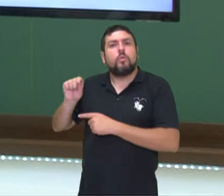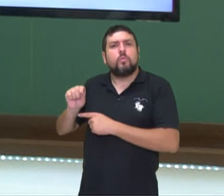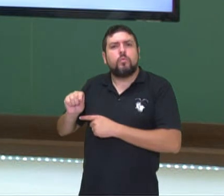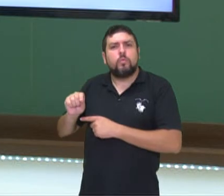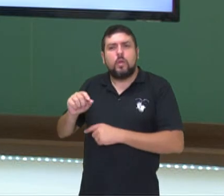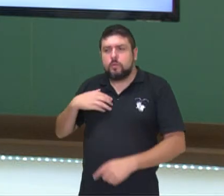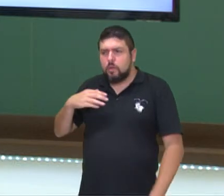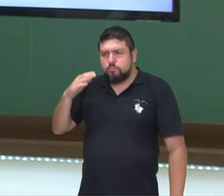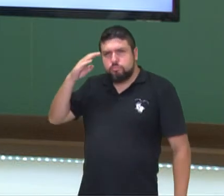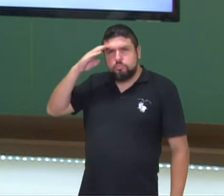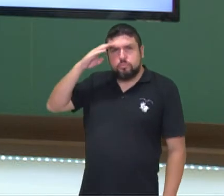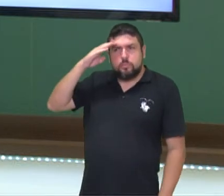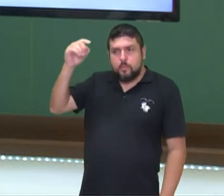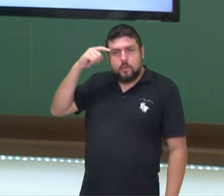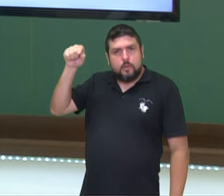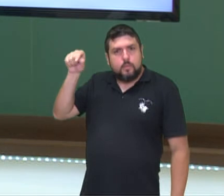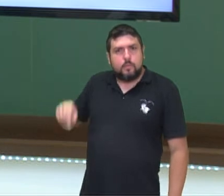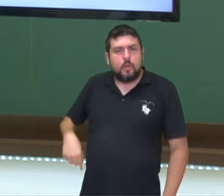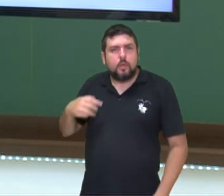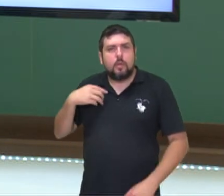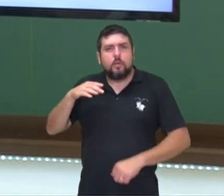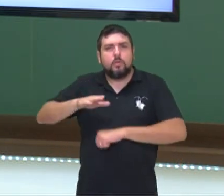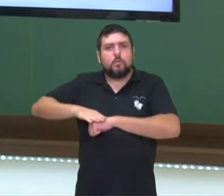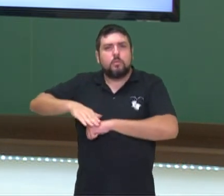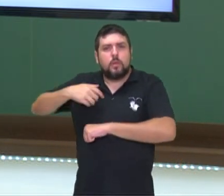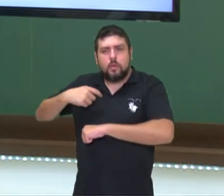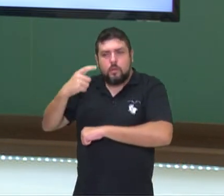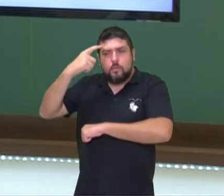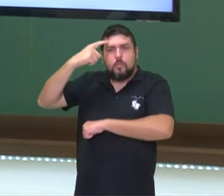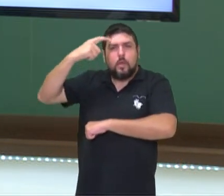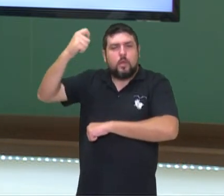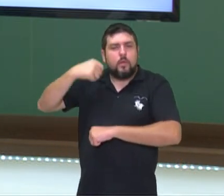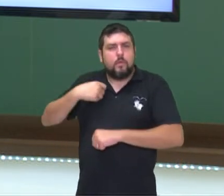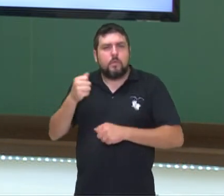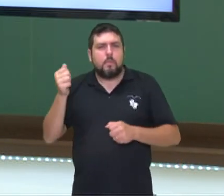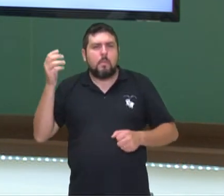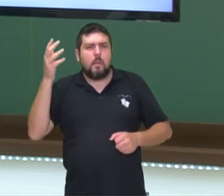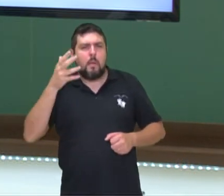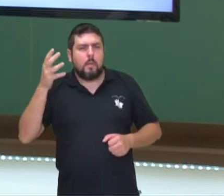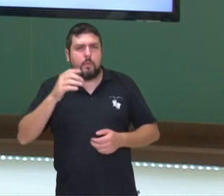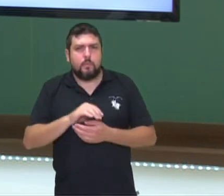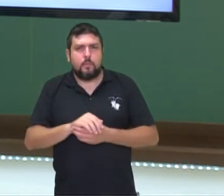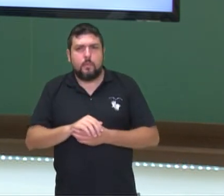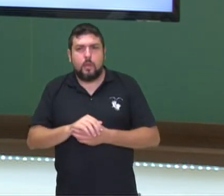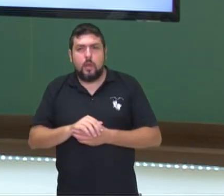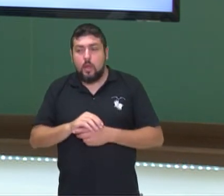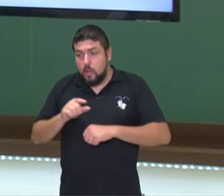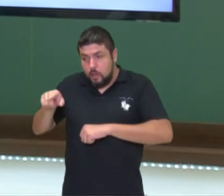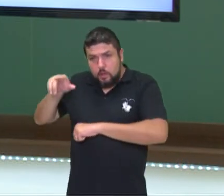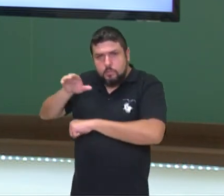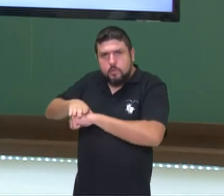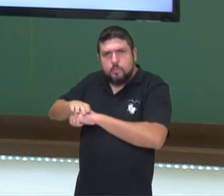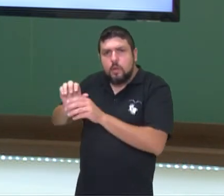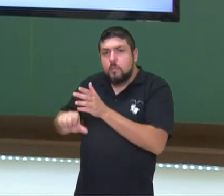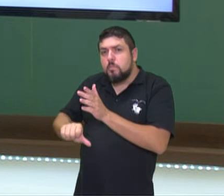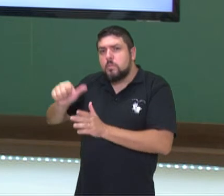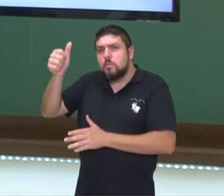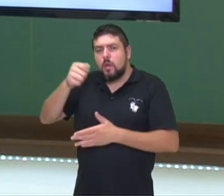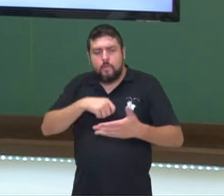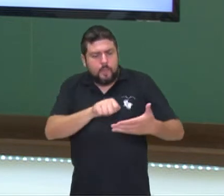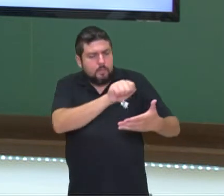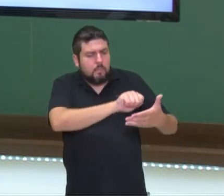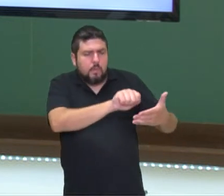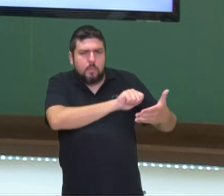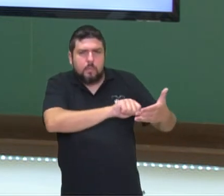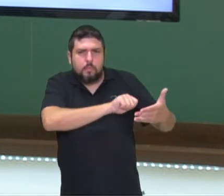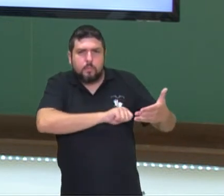da oratória. Por que isso? Porque ele foi o primeiro que escreveu discursos e esses discursos serviam de modelos para